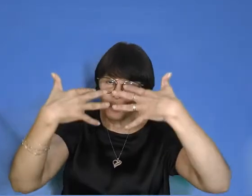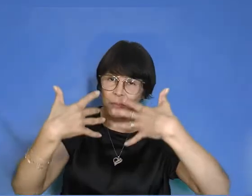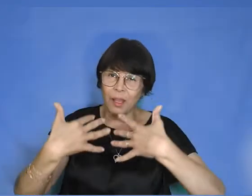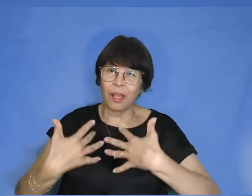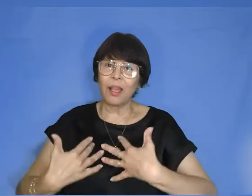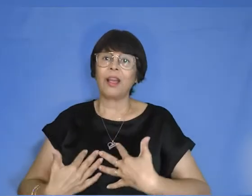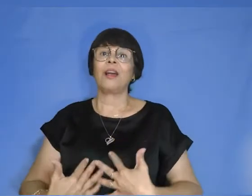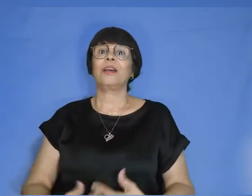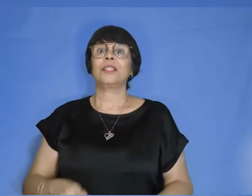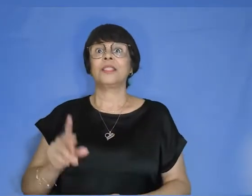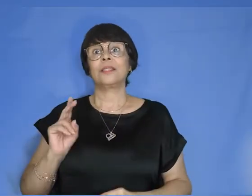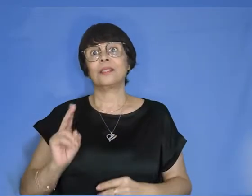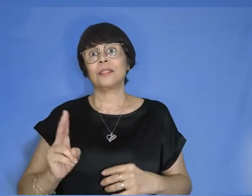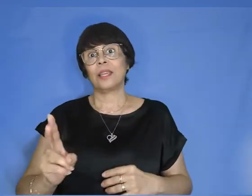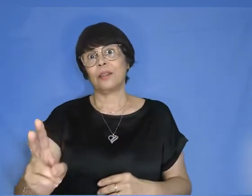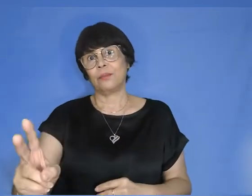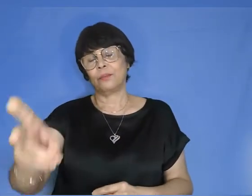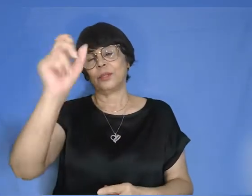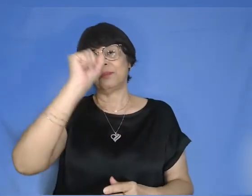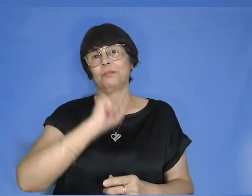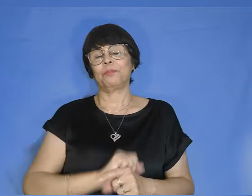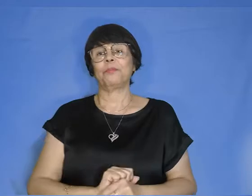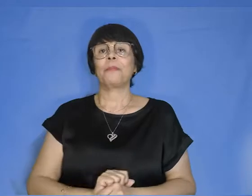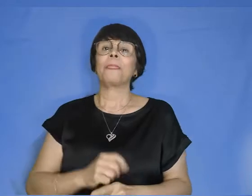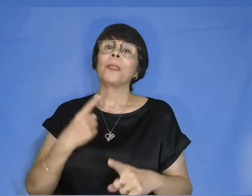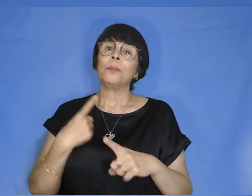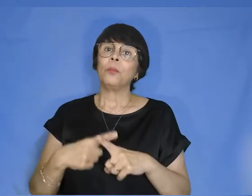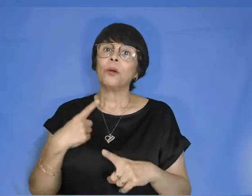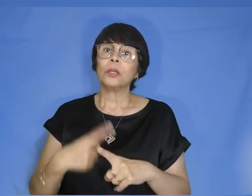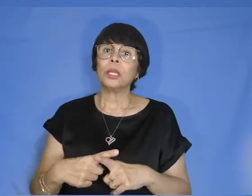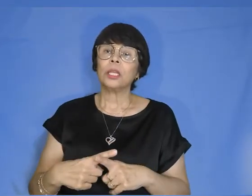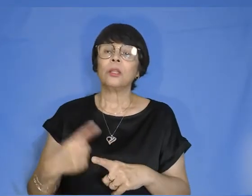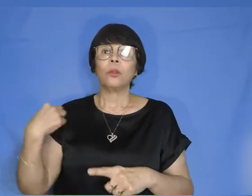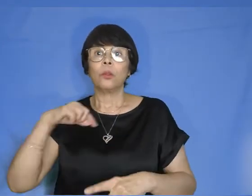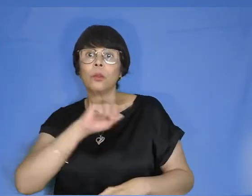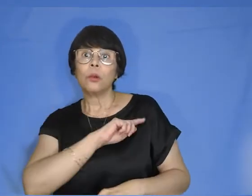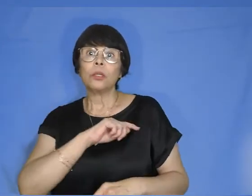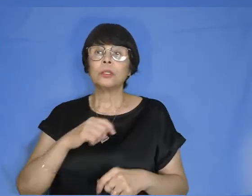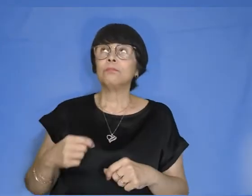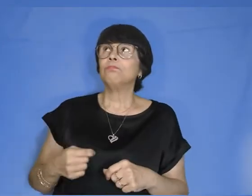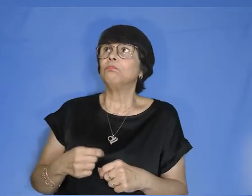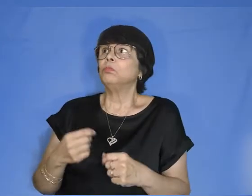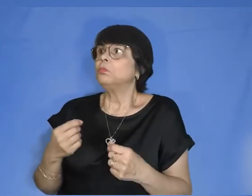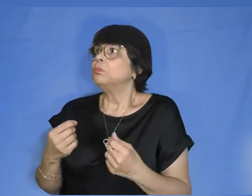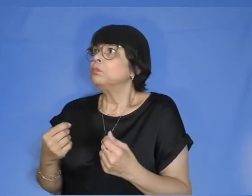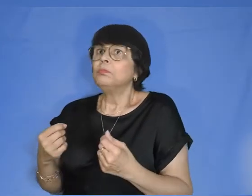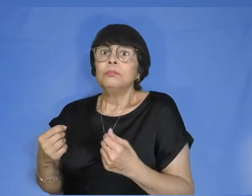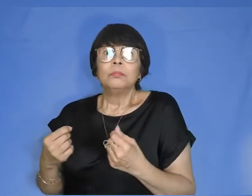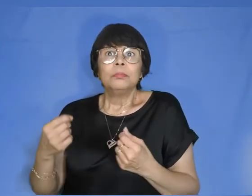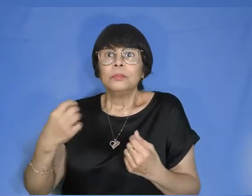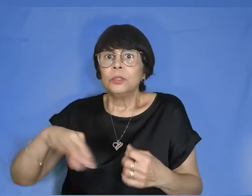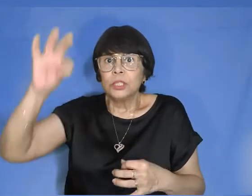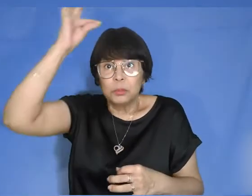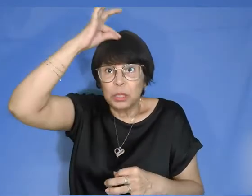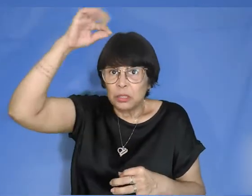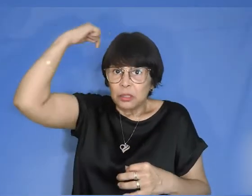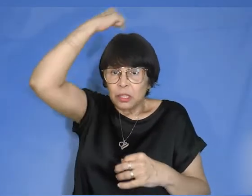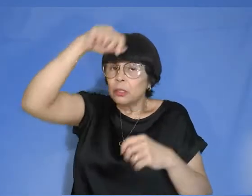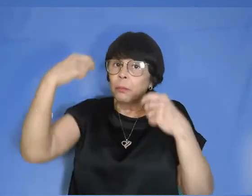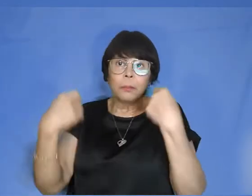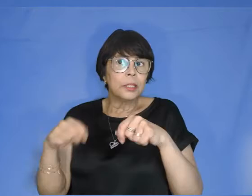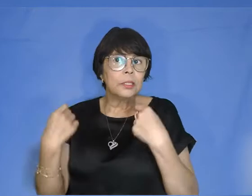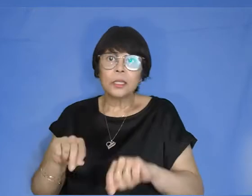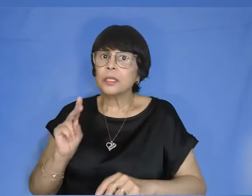está falando, ensinando e doutrinando na perspectiva de estar cheio do Espírito Santo. Por exemplo, ele fala da esposa com o marido,